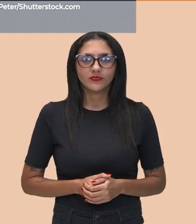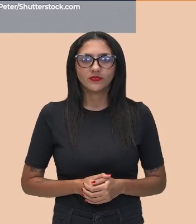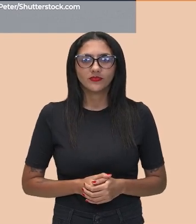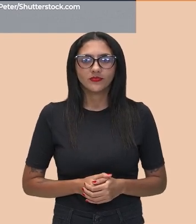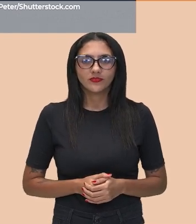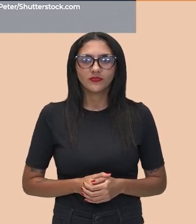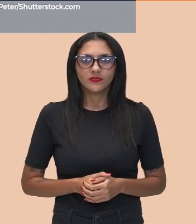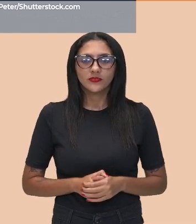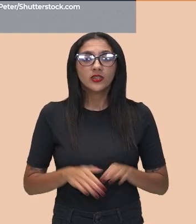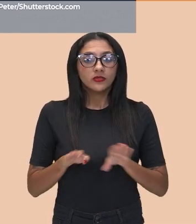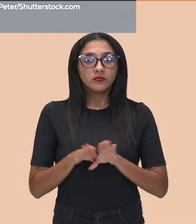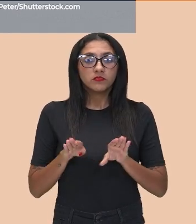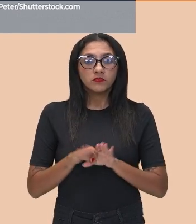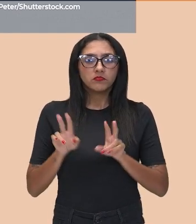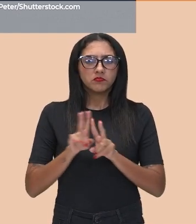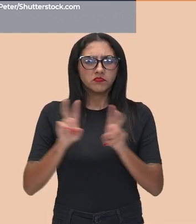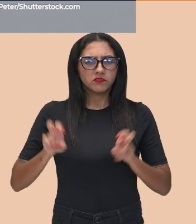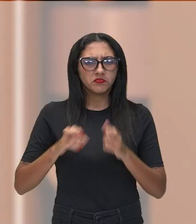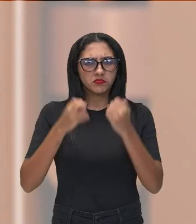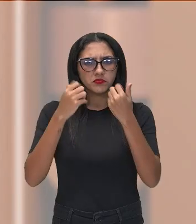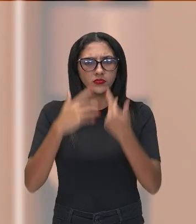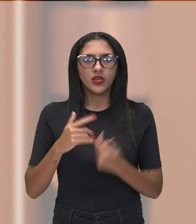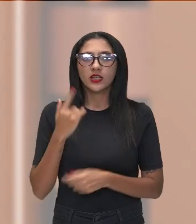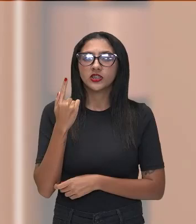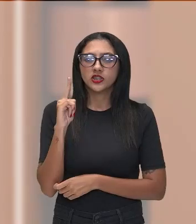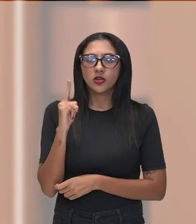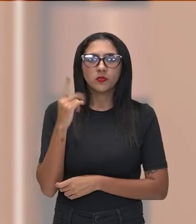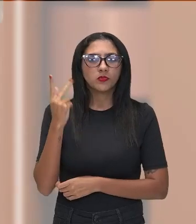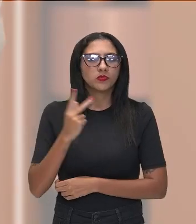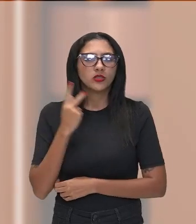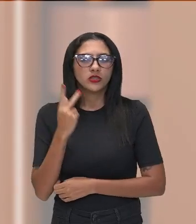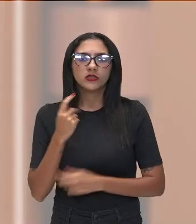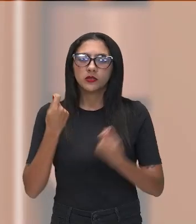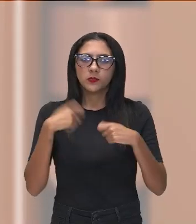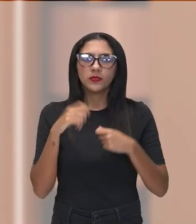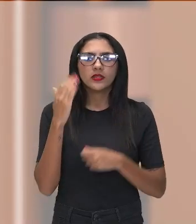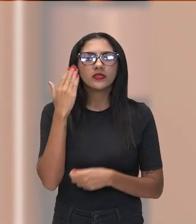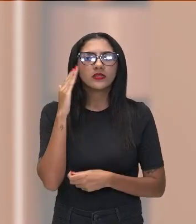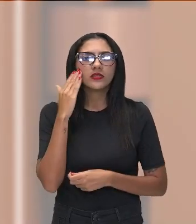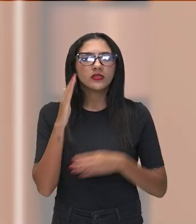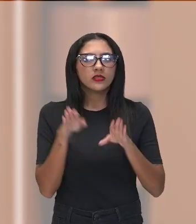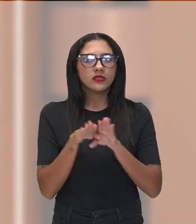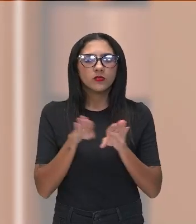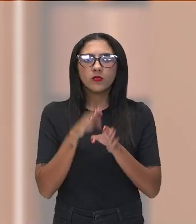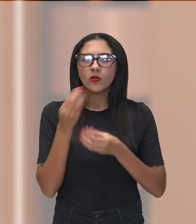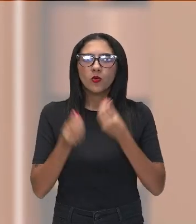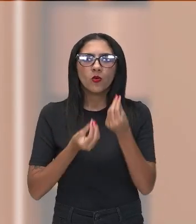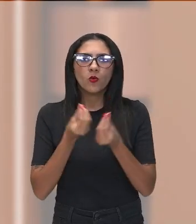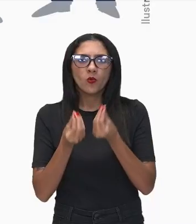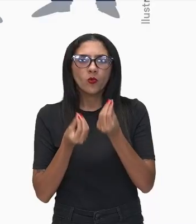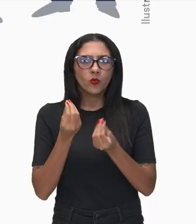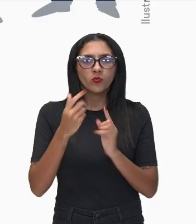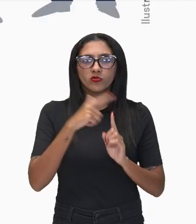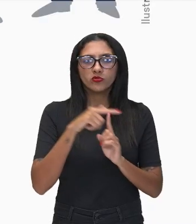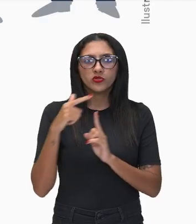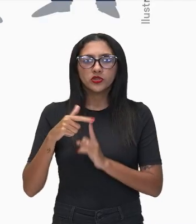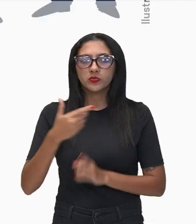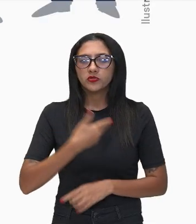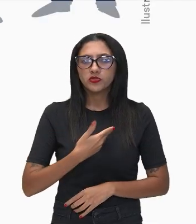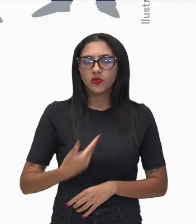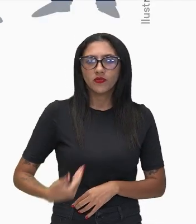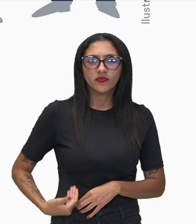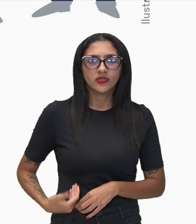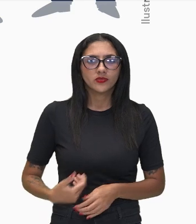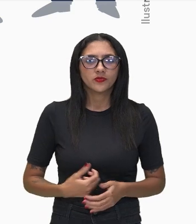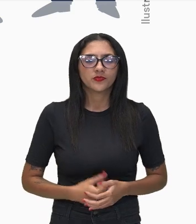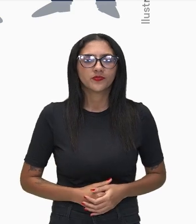sobre geopolítica, a gente precisa entender sobre as formas de governo, né?